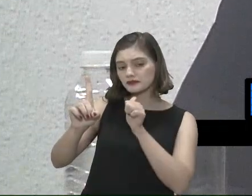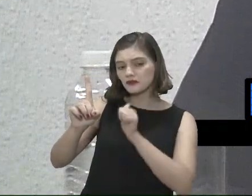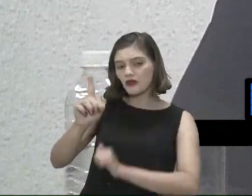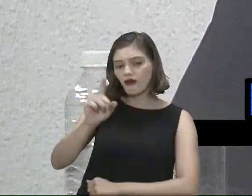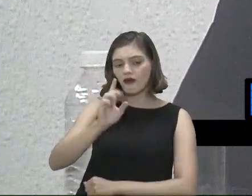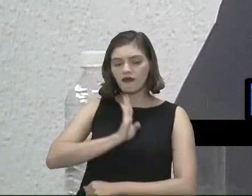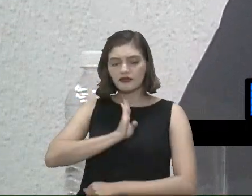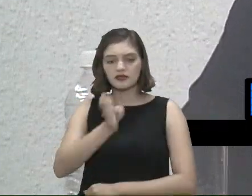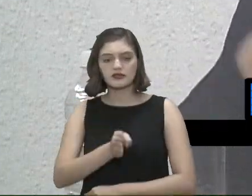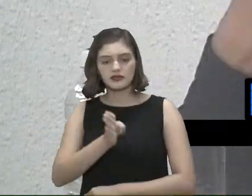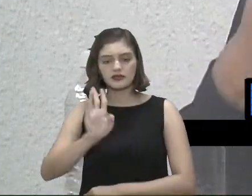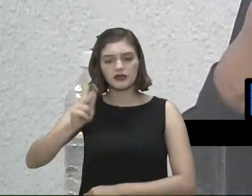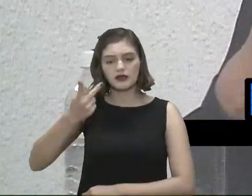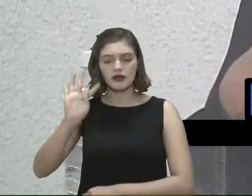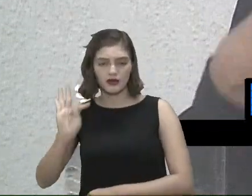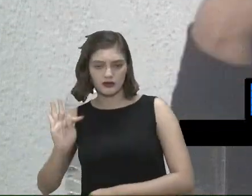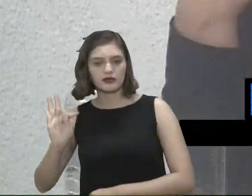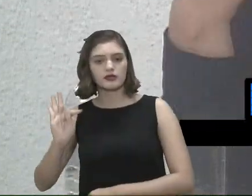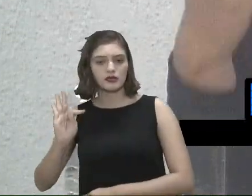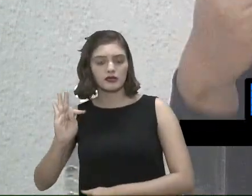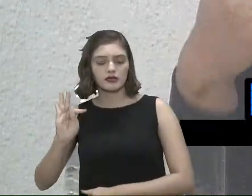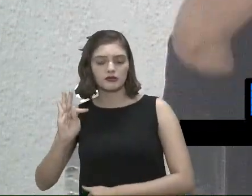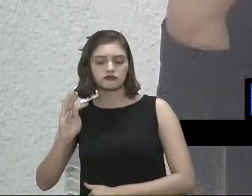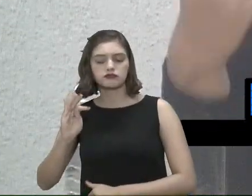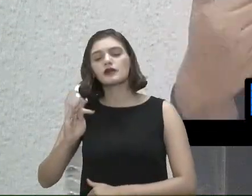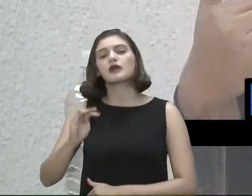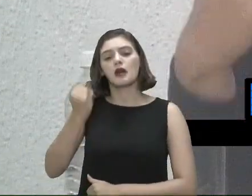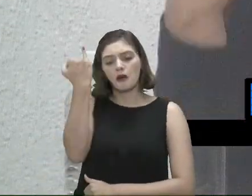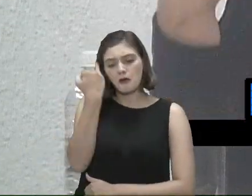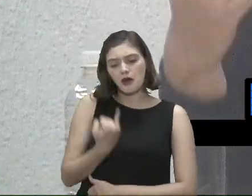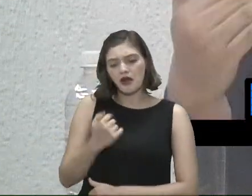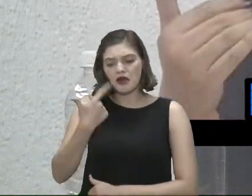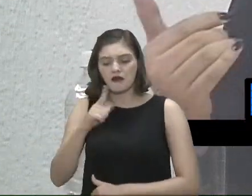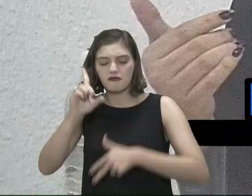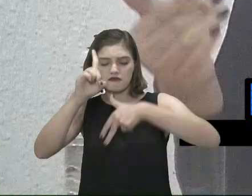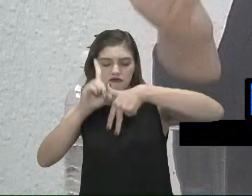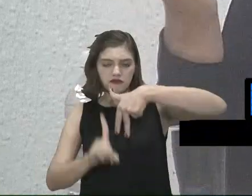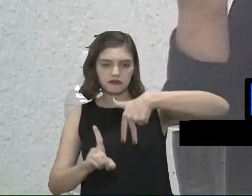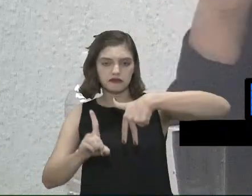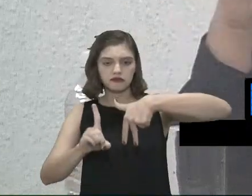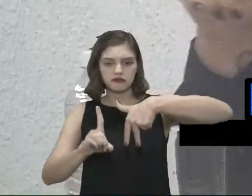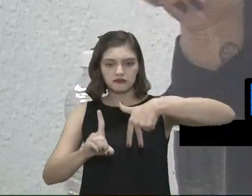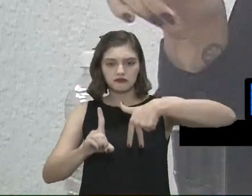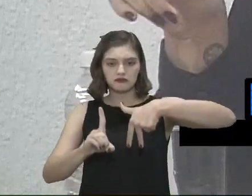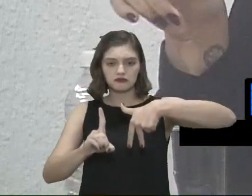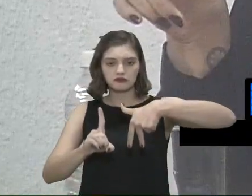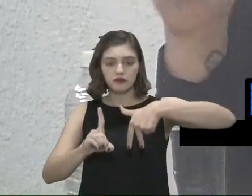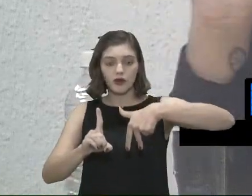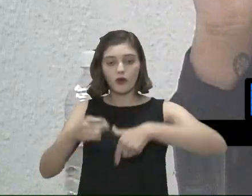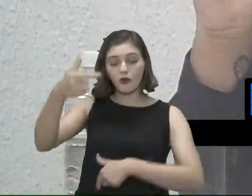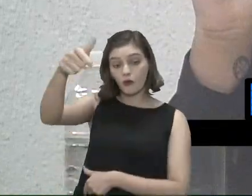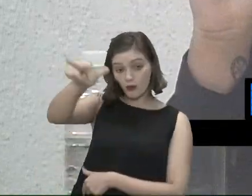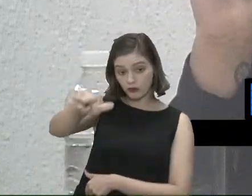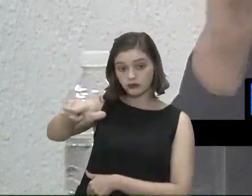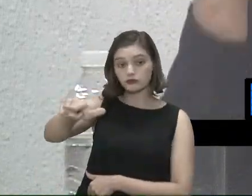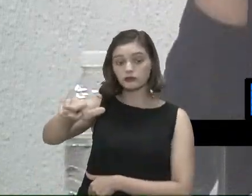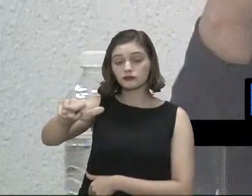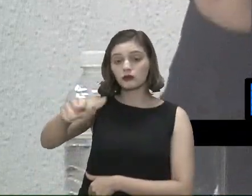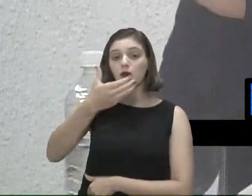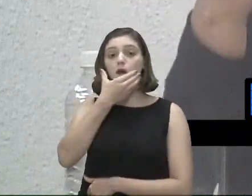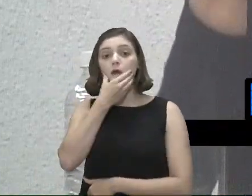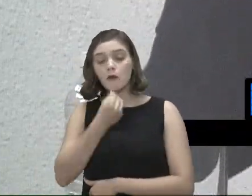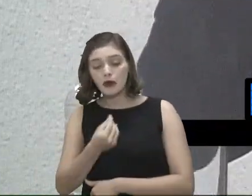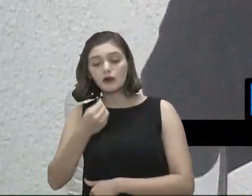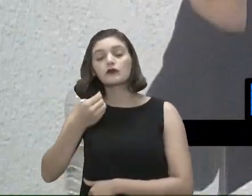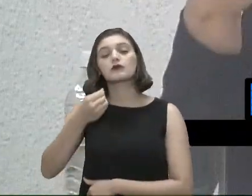branca, heterossexual, de classe média, magra, sem deficiência, o outro do homem,